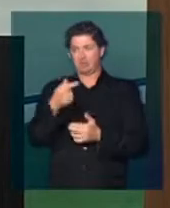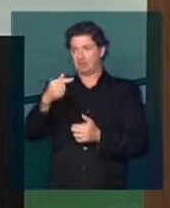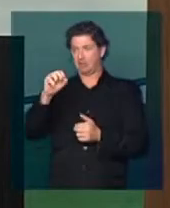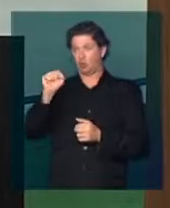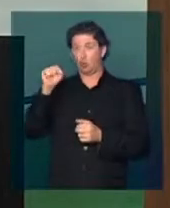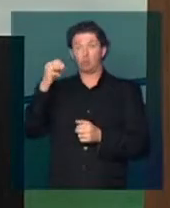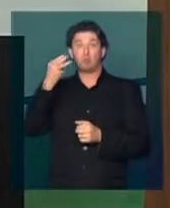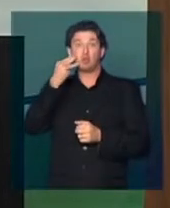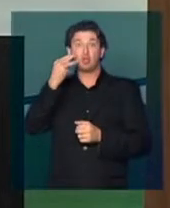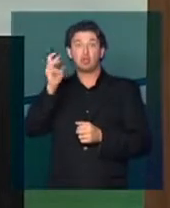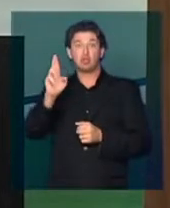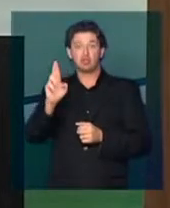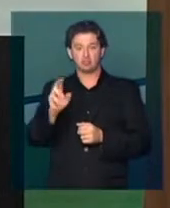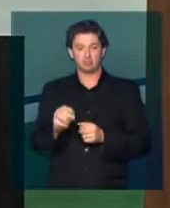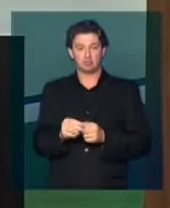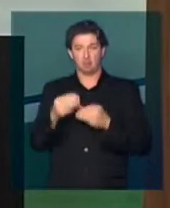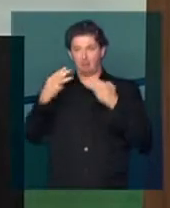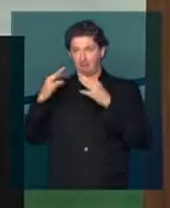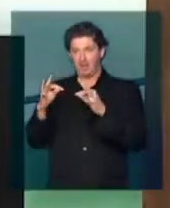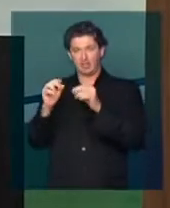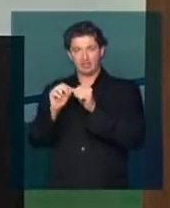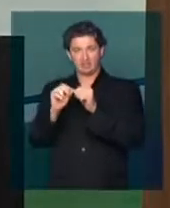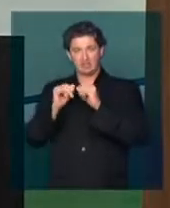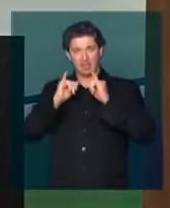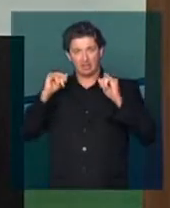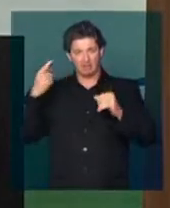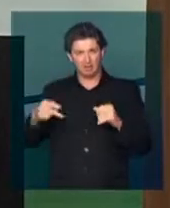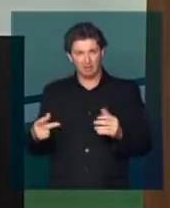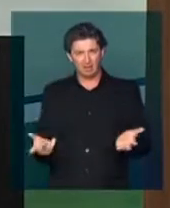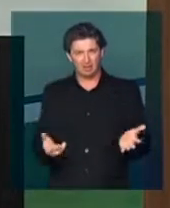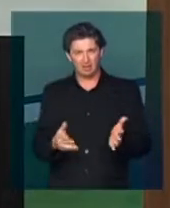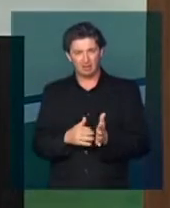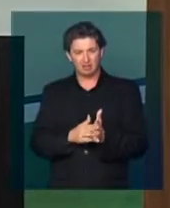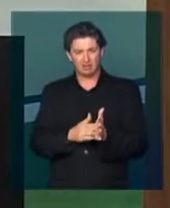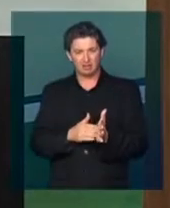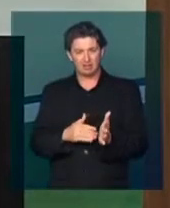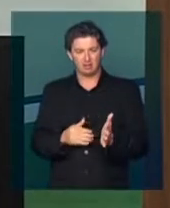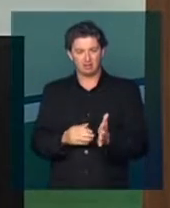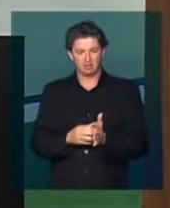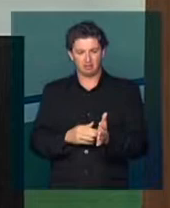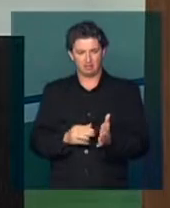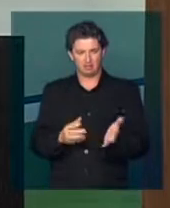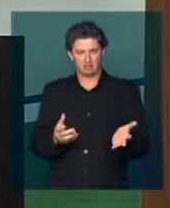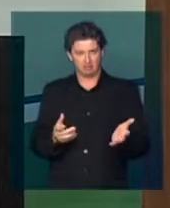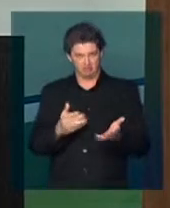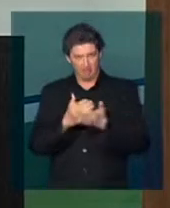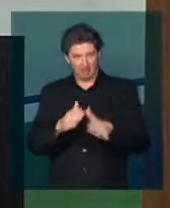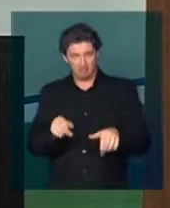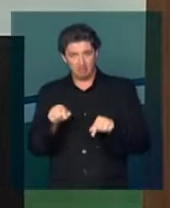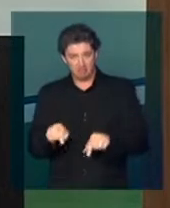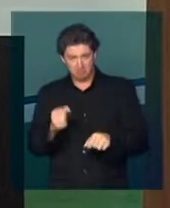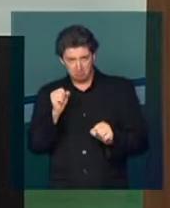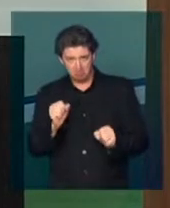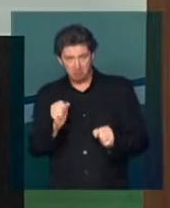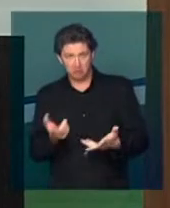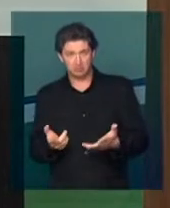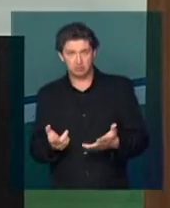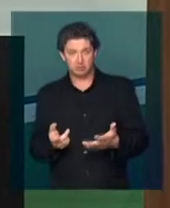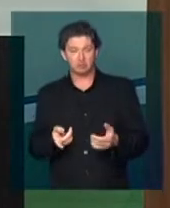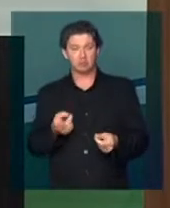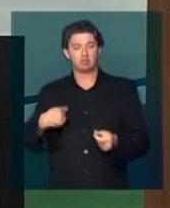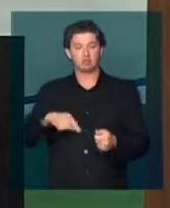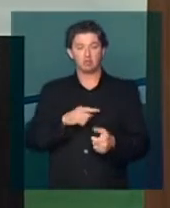R$ 78 milhões de reais para o marqueteiro fazer a sua campanha? Será que a gente não pode acabar com isso? Será que